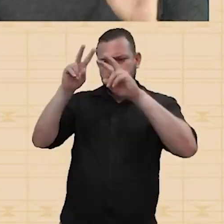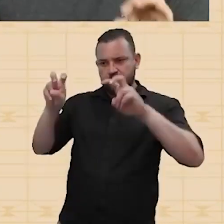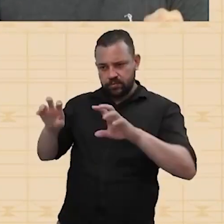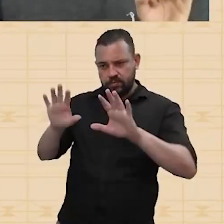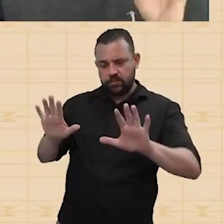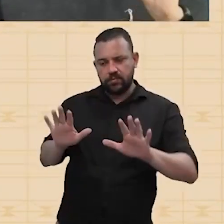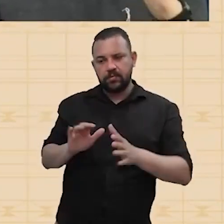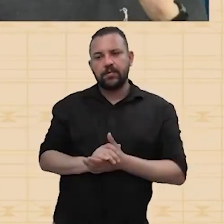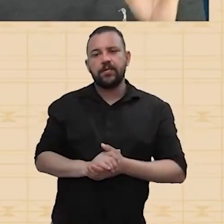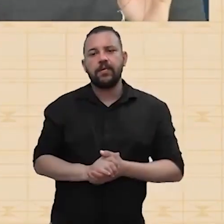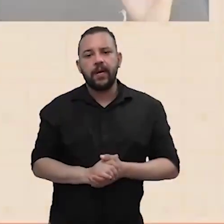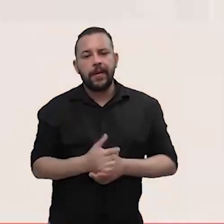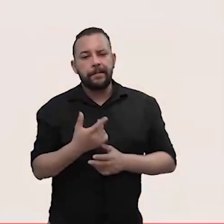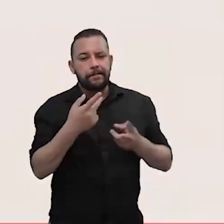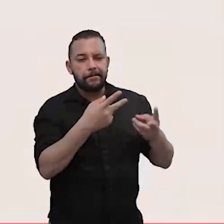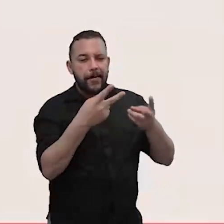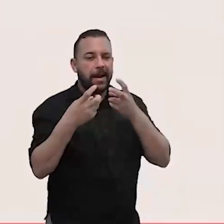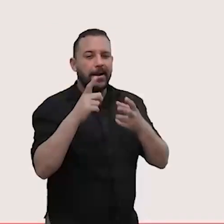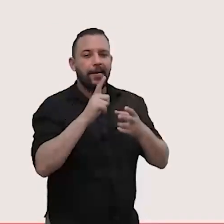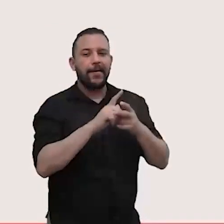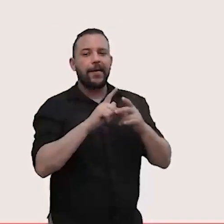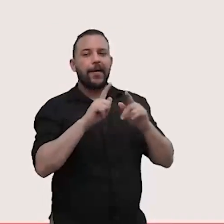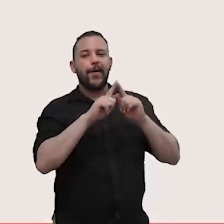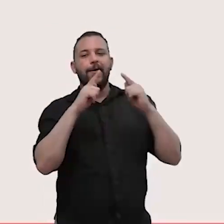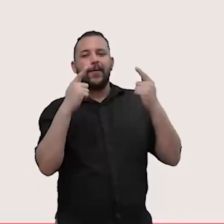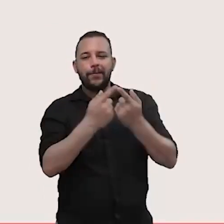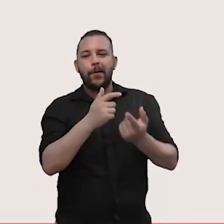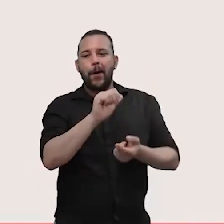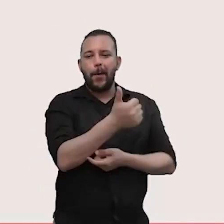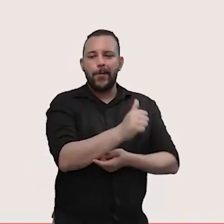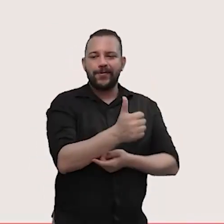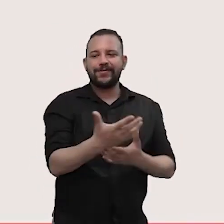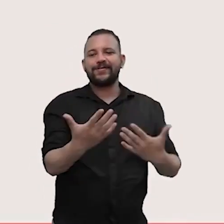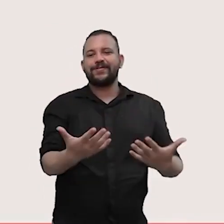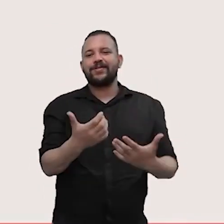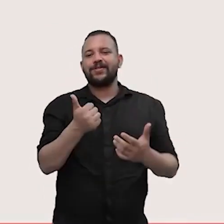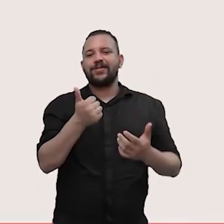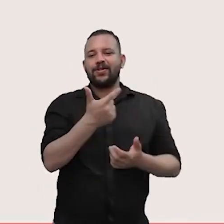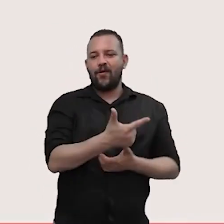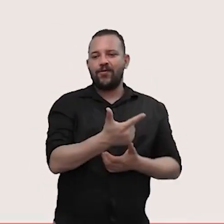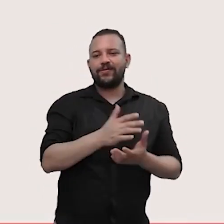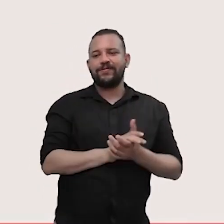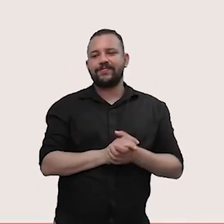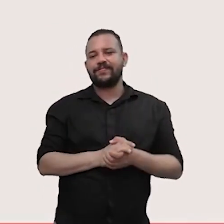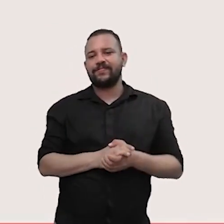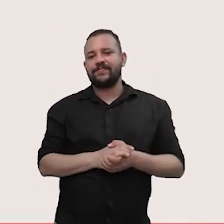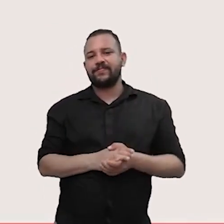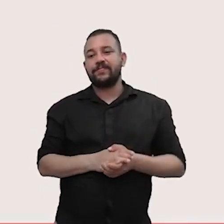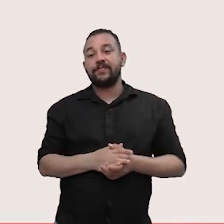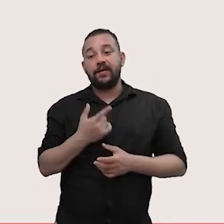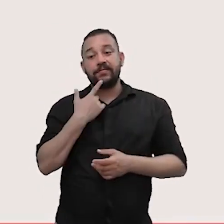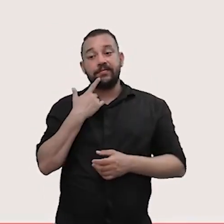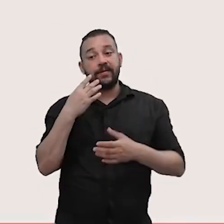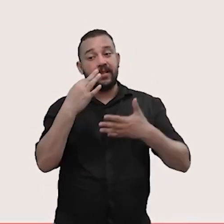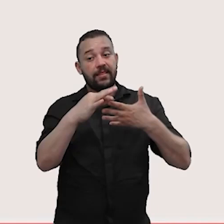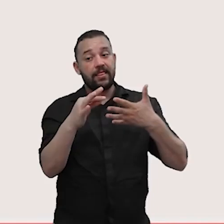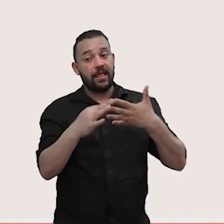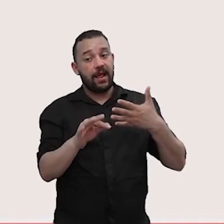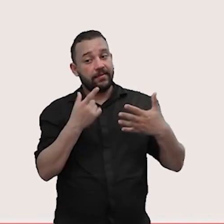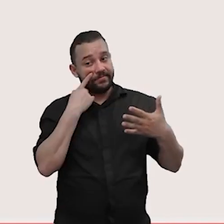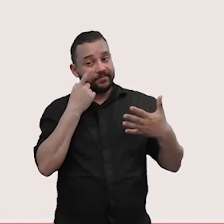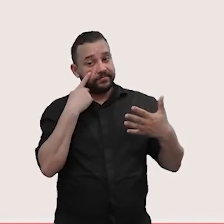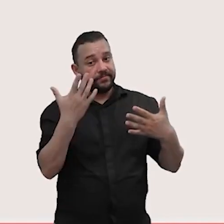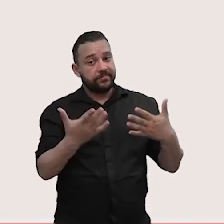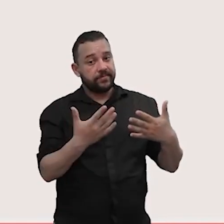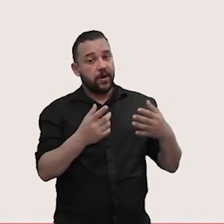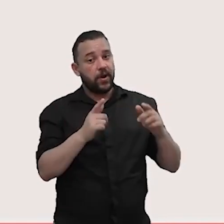o grupo 11 e 12. Só que agora está um detalhe. O grupo 11 é família